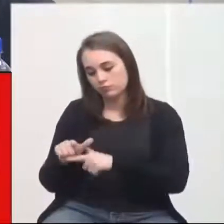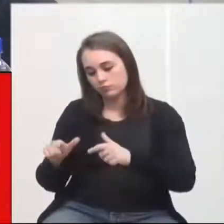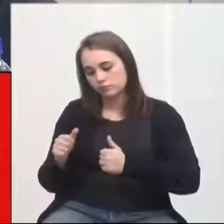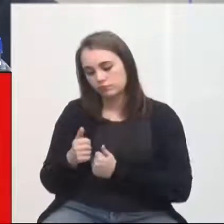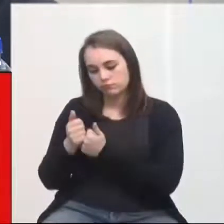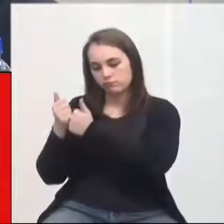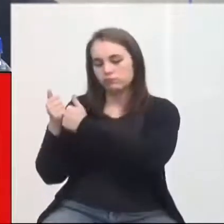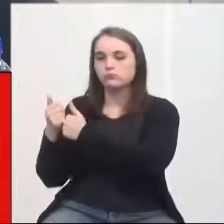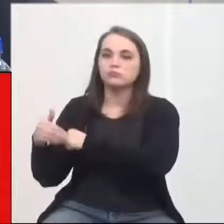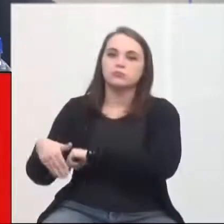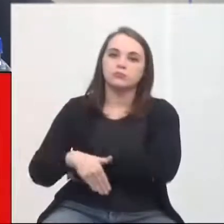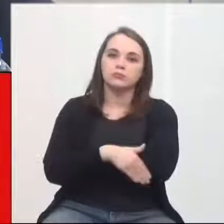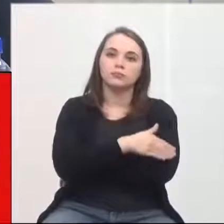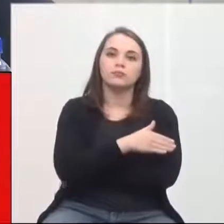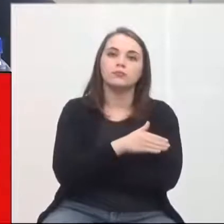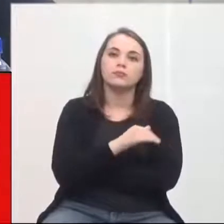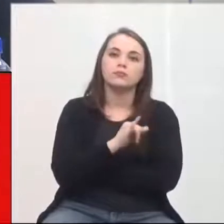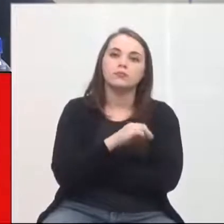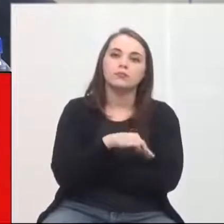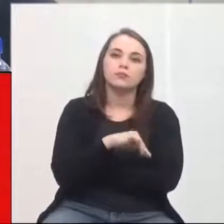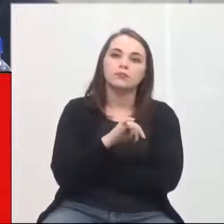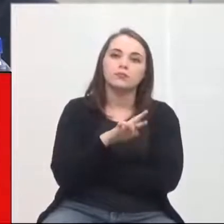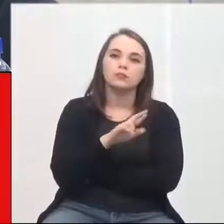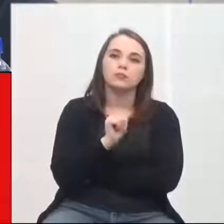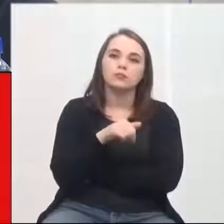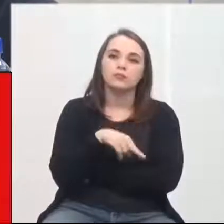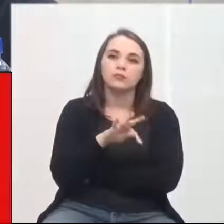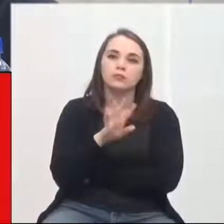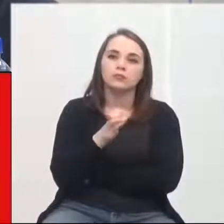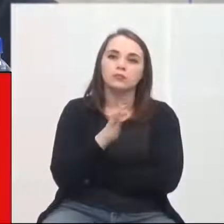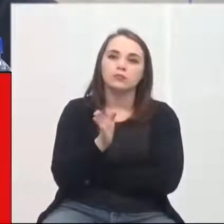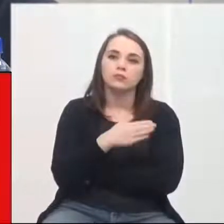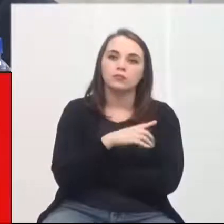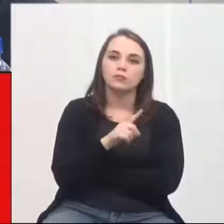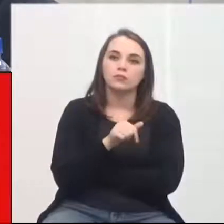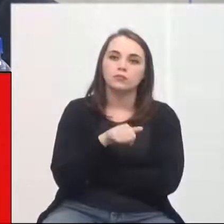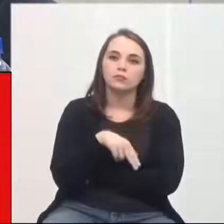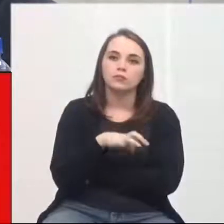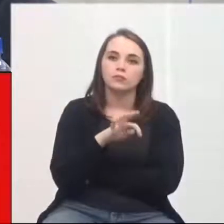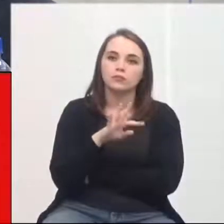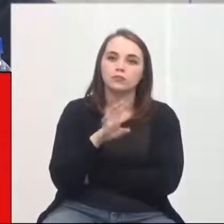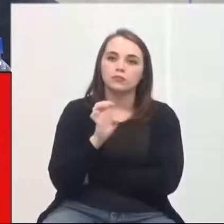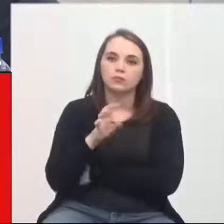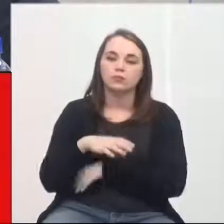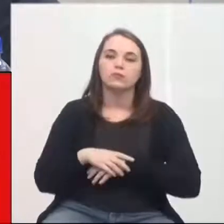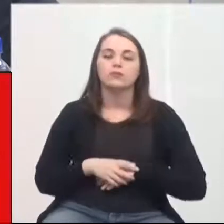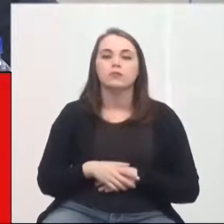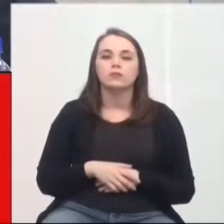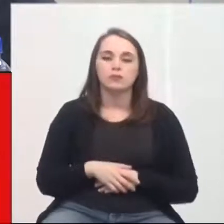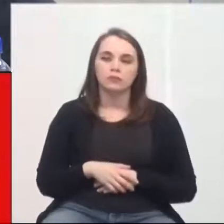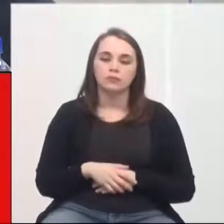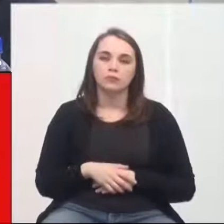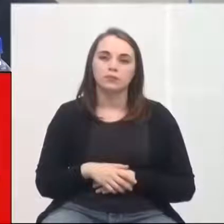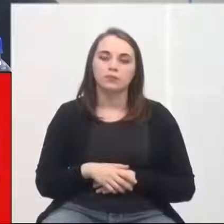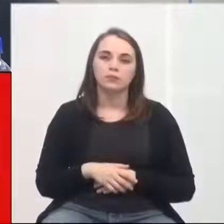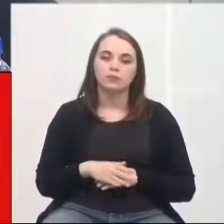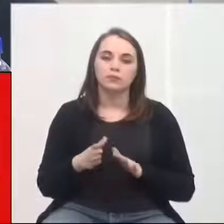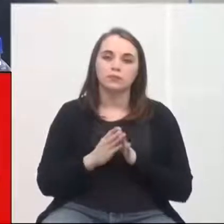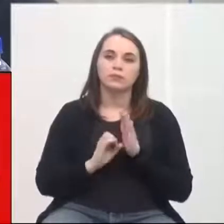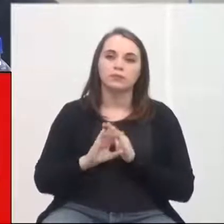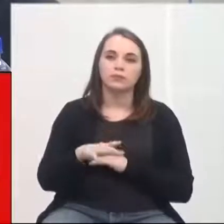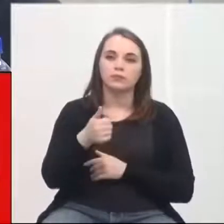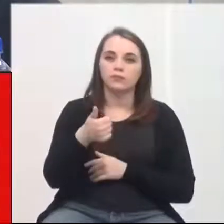concreto da Boca de Lobo, localizada na rua Imigrantes Anete, esquina com a rua Severiano Matos da Silva, no bairro Paraíso.